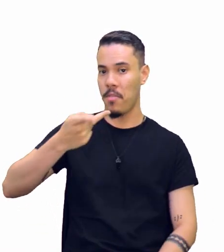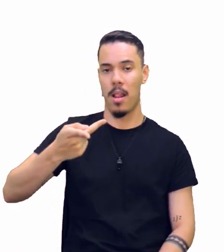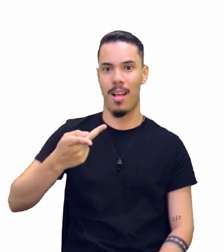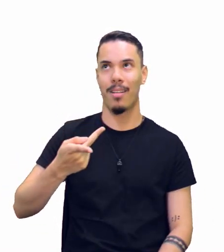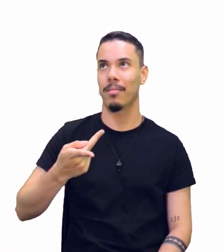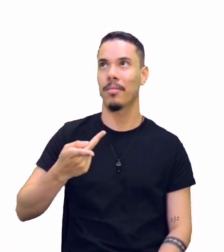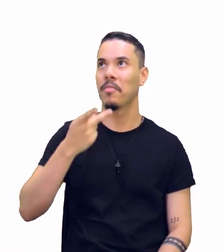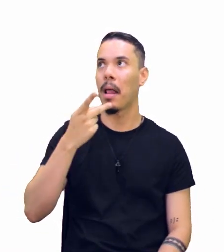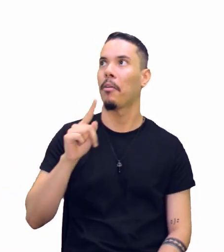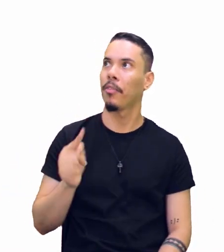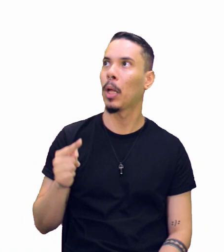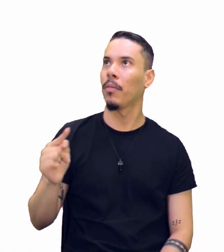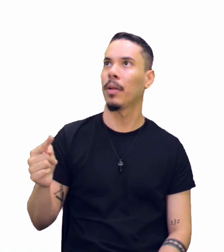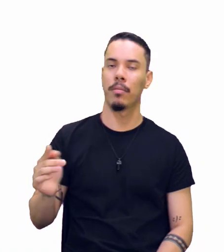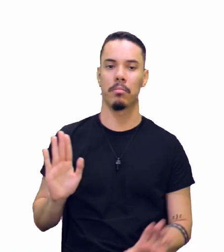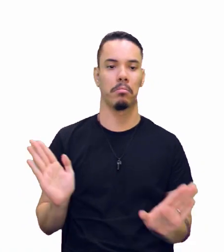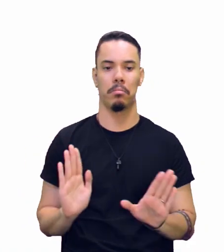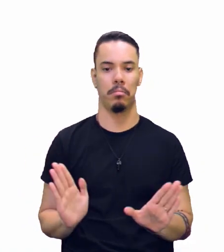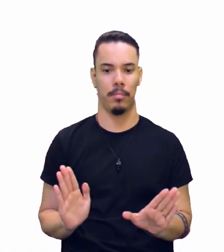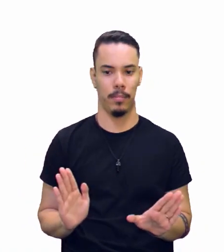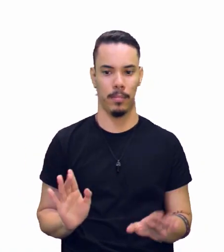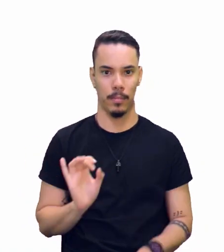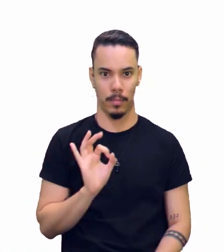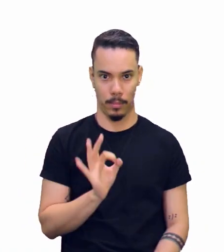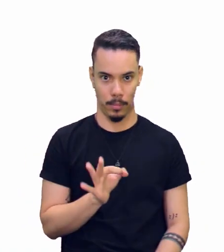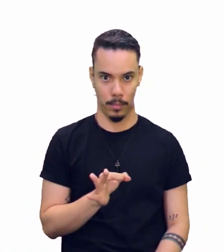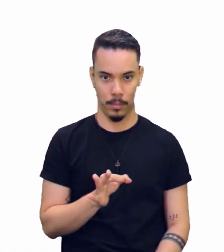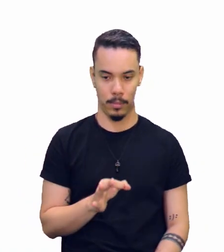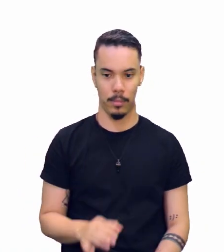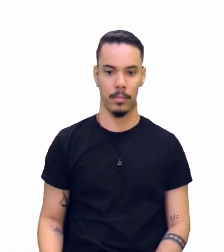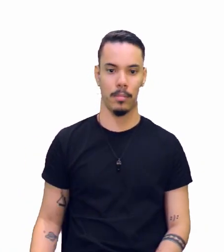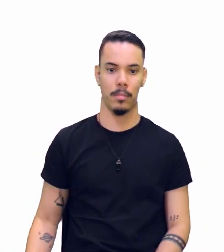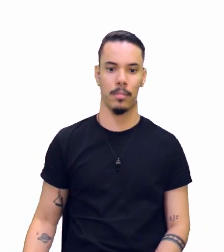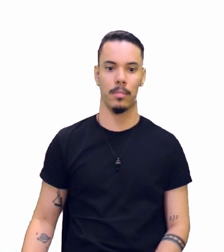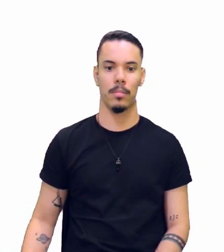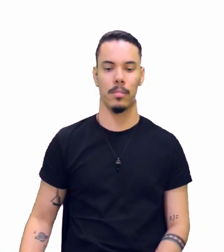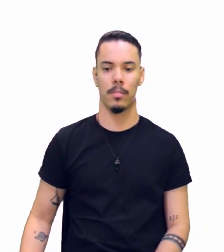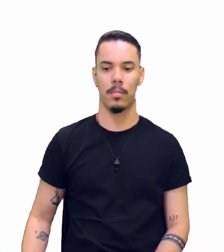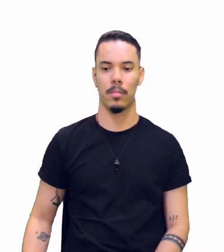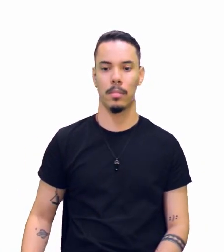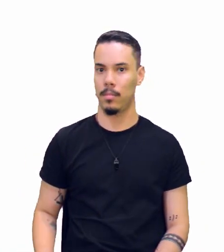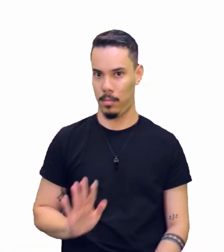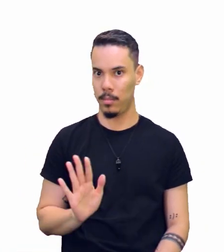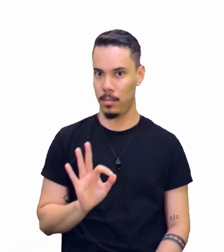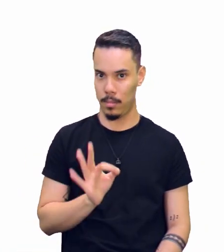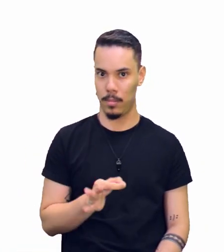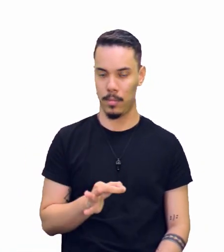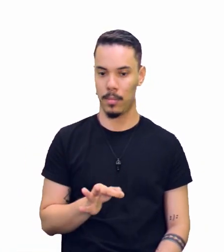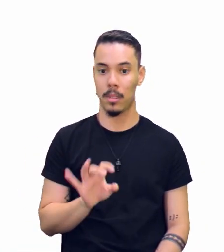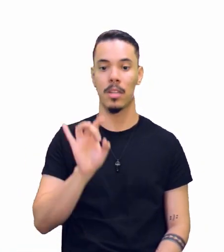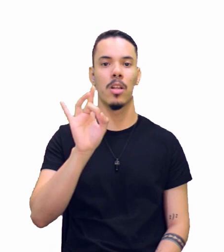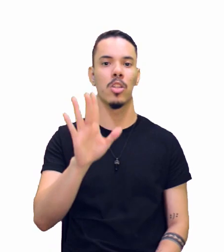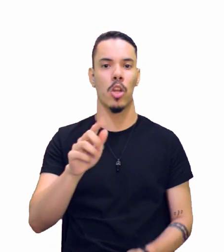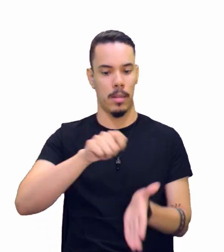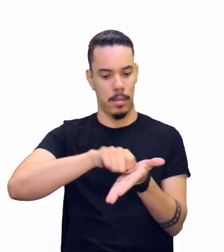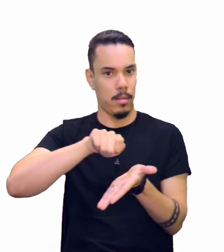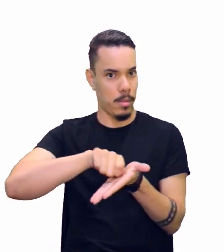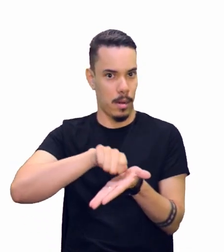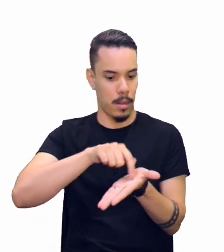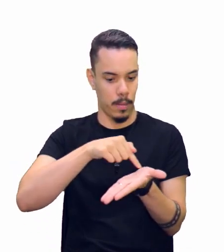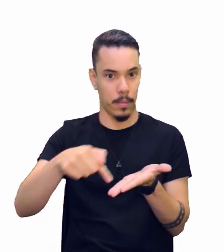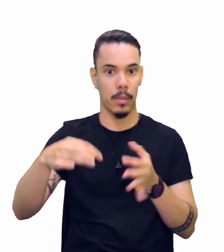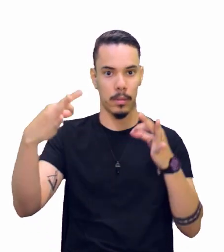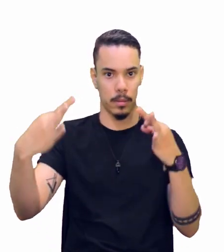ninguém fala colocando vírgula. It melts, comma, que é o vírgula, if you heat ice. Não, tem nada a ver. Isso é só para fins de escrita, então você